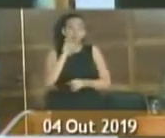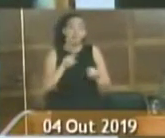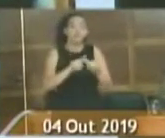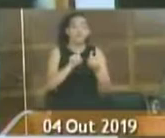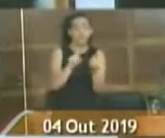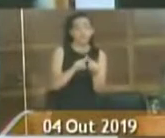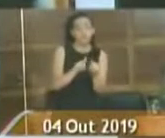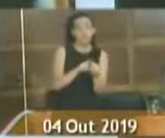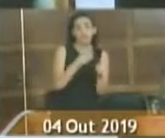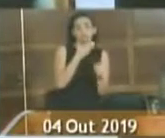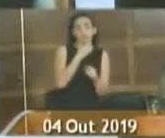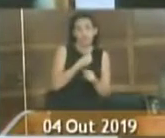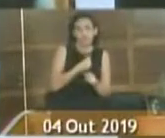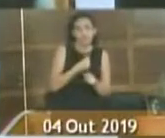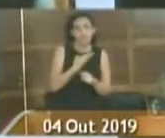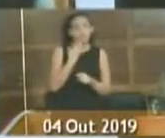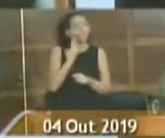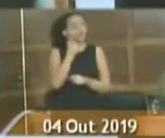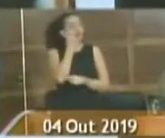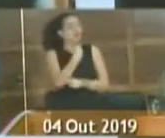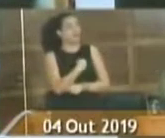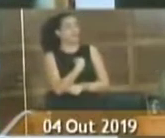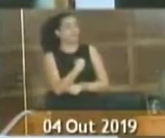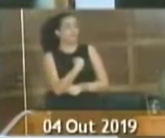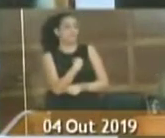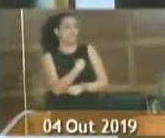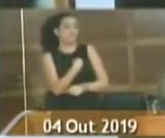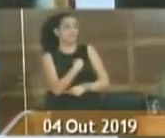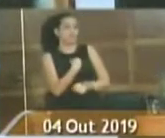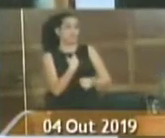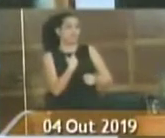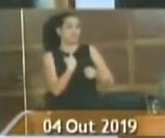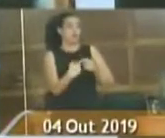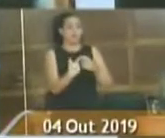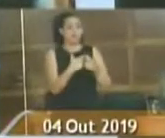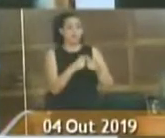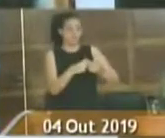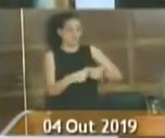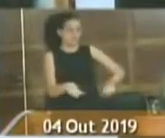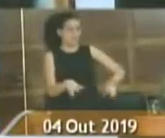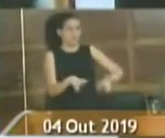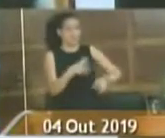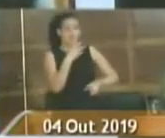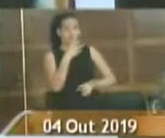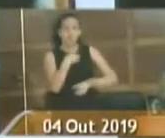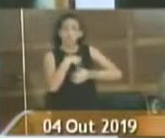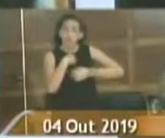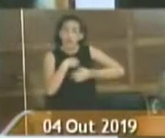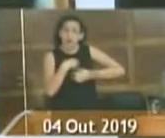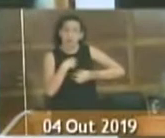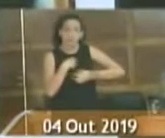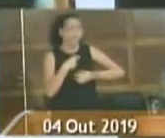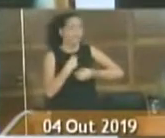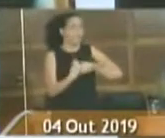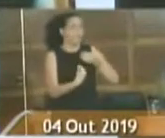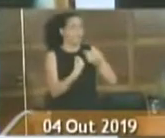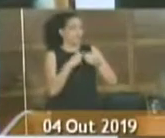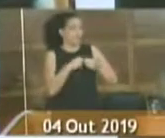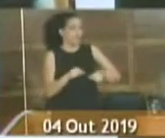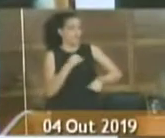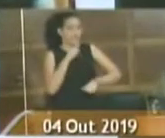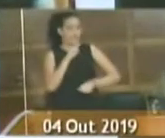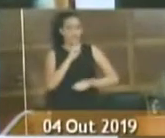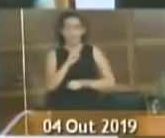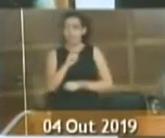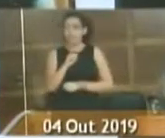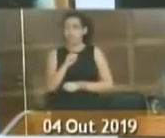machos. Melhora a convivência entre eles, porque eles não ficam tão agressivos, né, como eles ficariam se eles